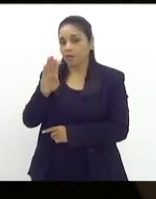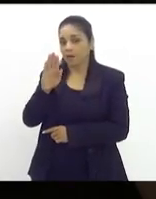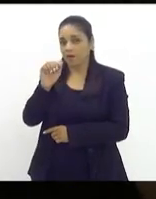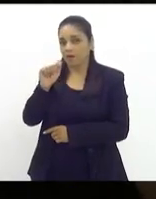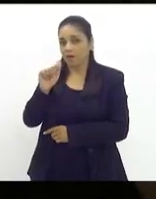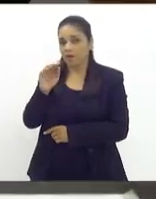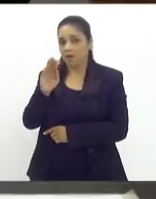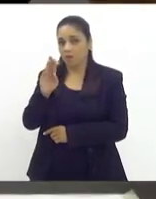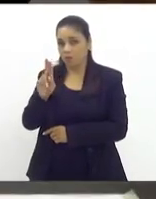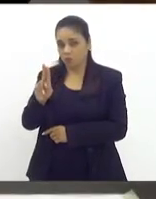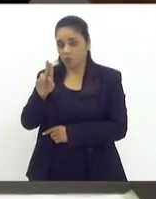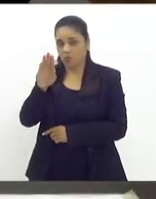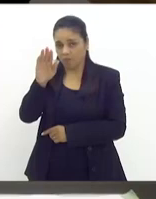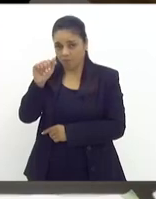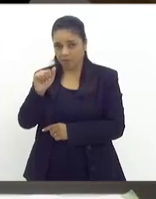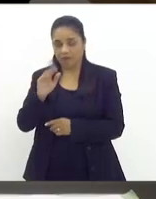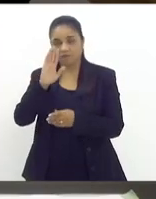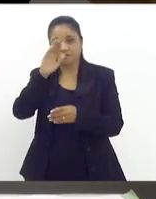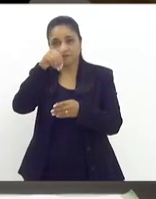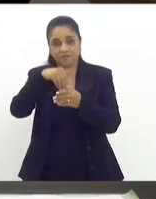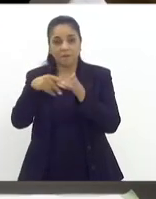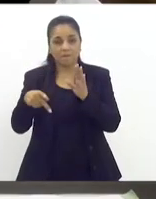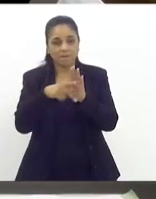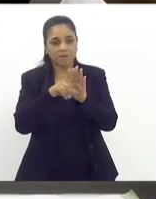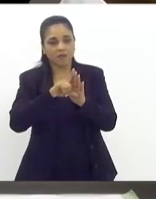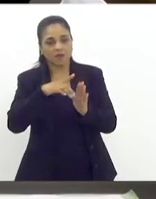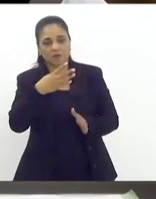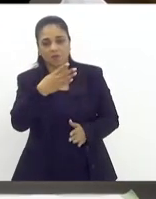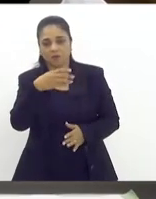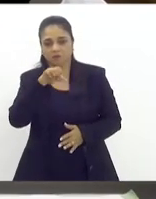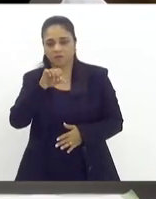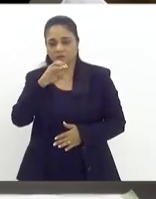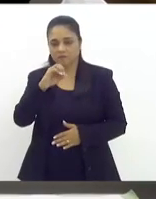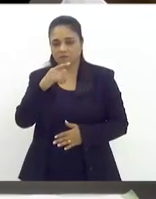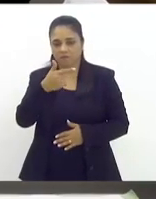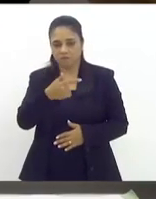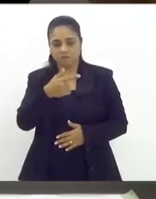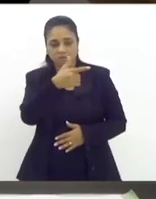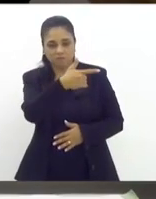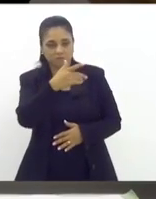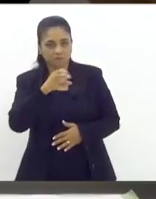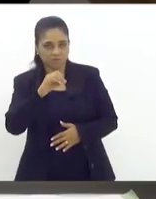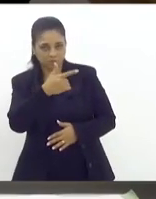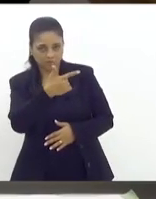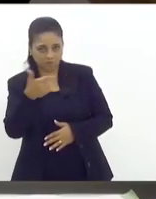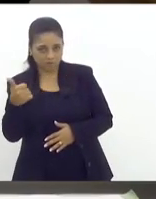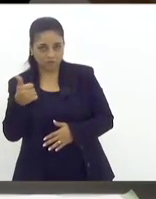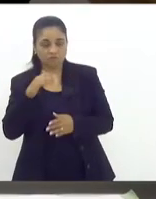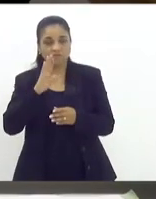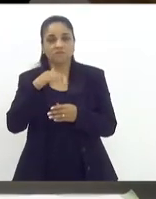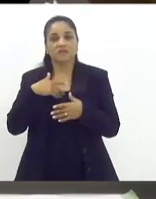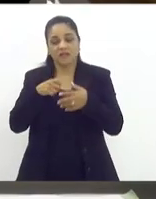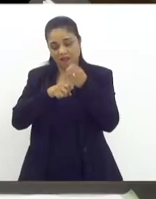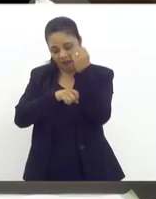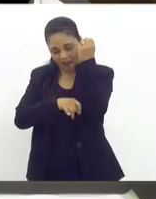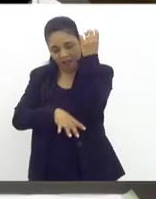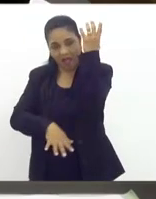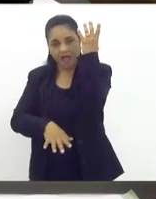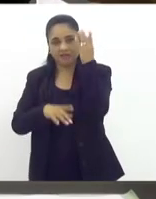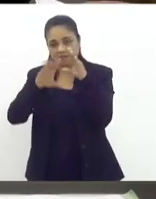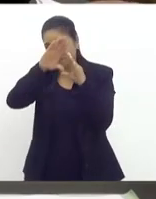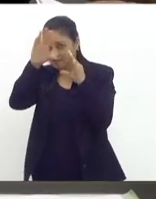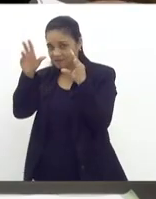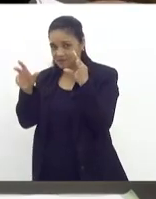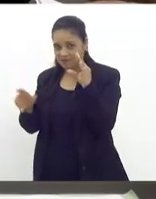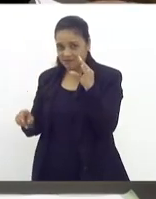votar corretamente. PL 490721, de autoria do deputado Átila Nunes, que declara o Baobá árvore que simboliza as raízes da fé africana como patrimônio